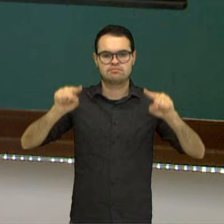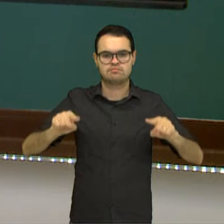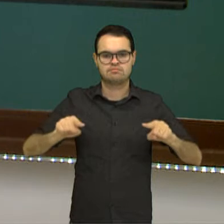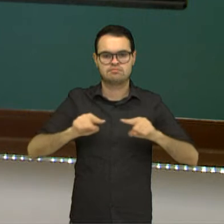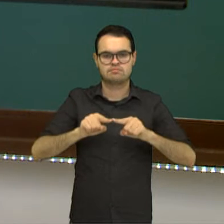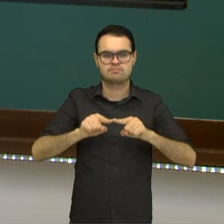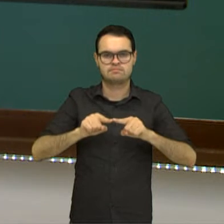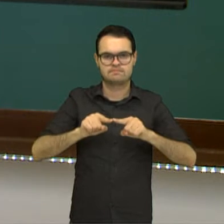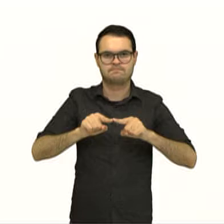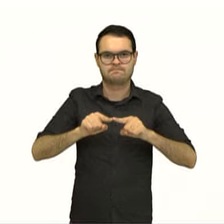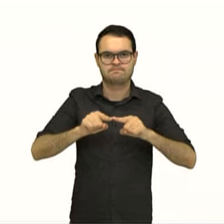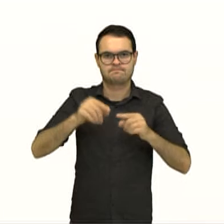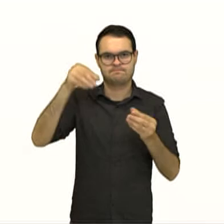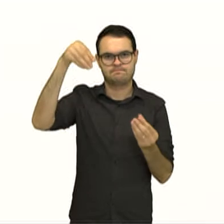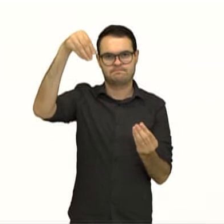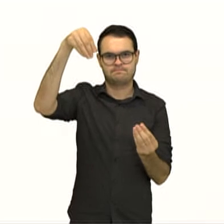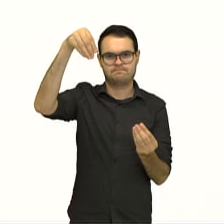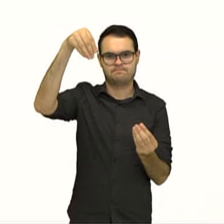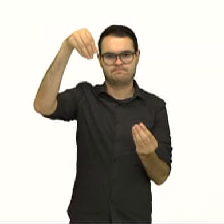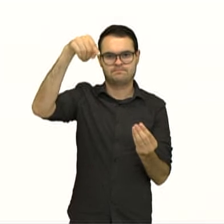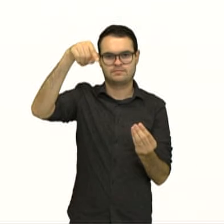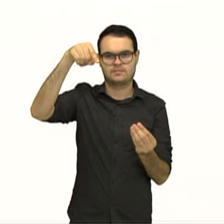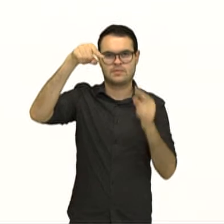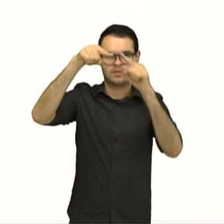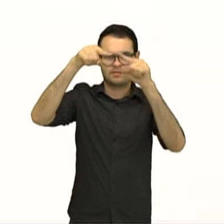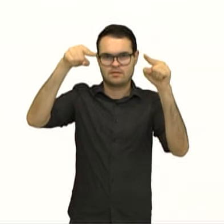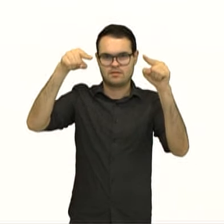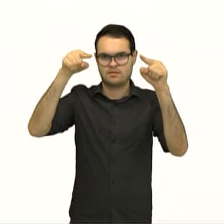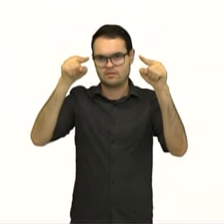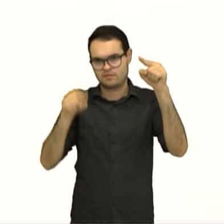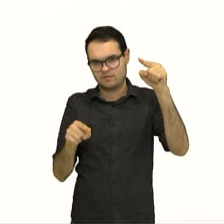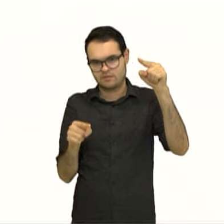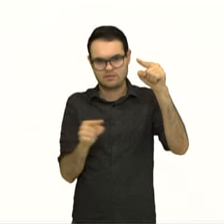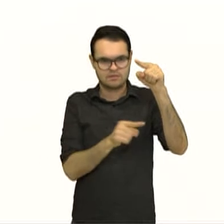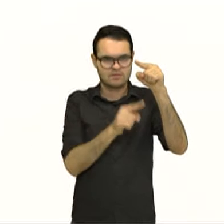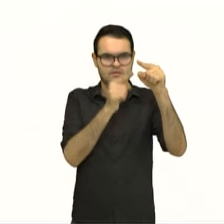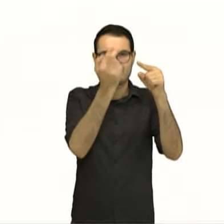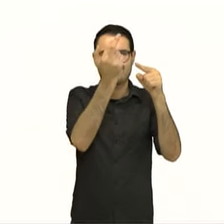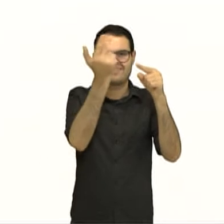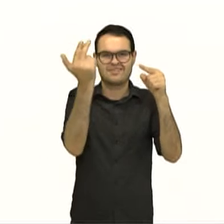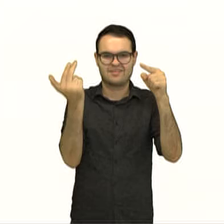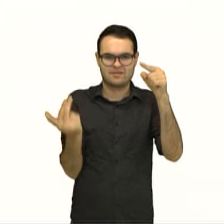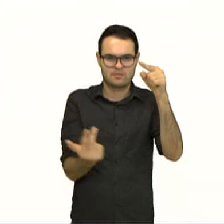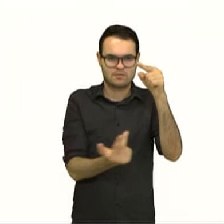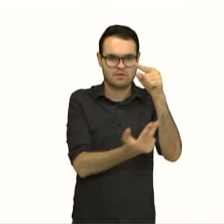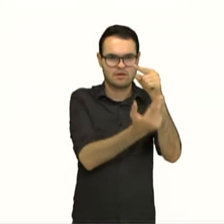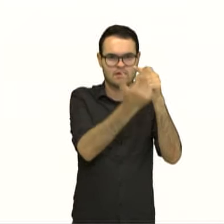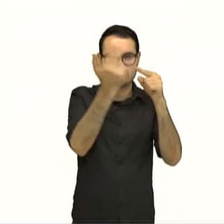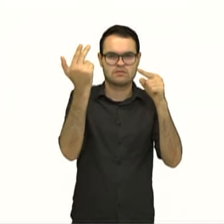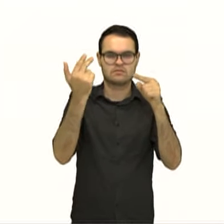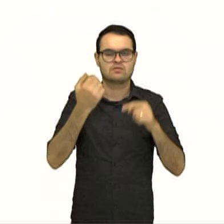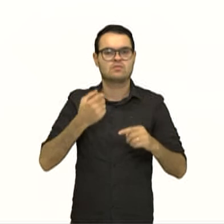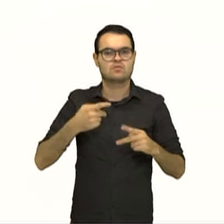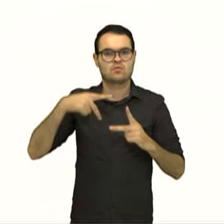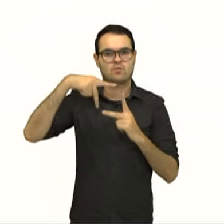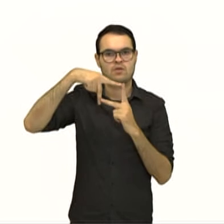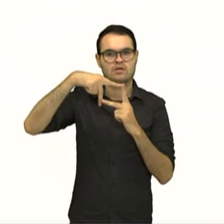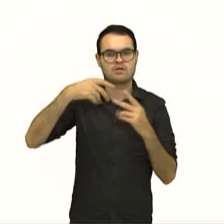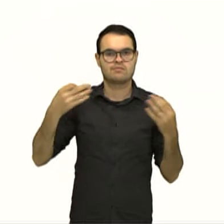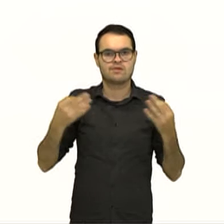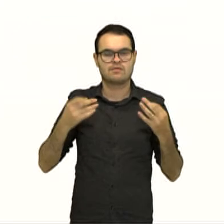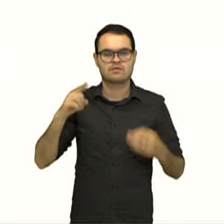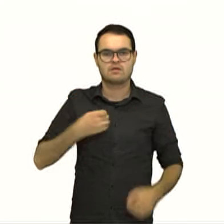geométricas planas cujos lados possuem a mesma medida. Ah, então eu pensar em número quadrado perfeito é eu pensar em